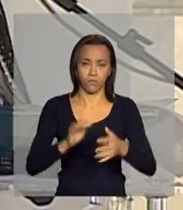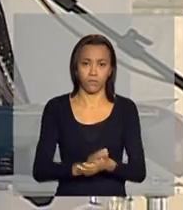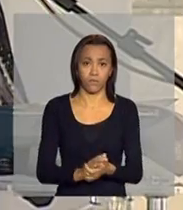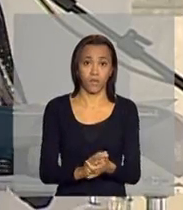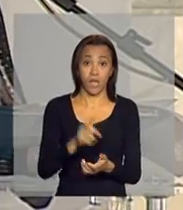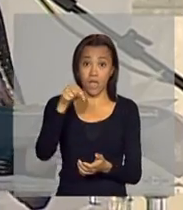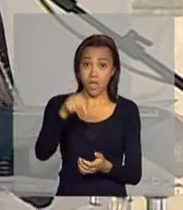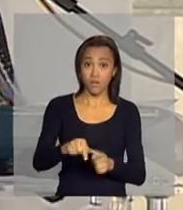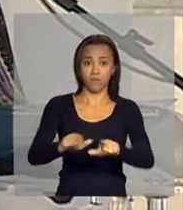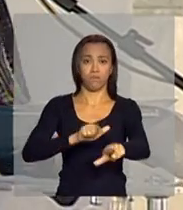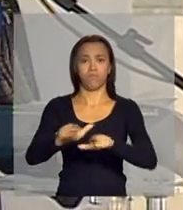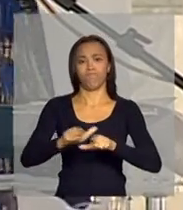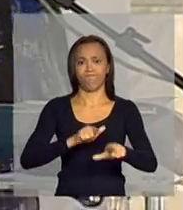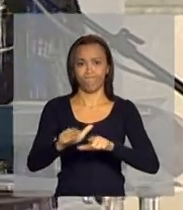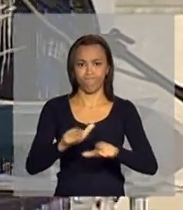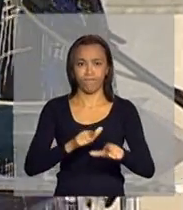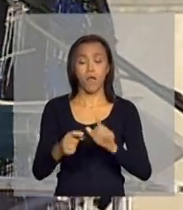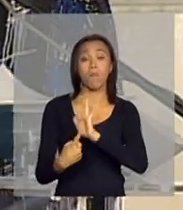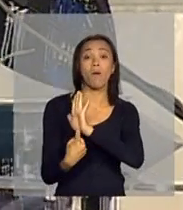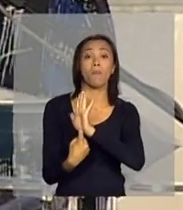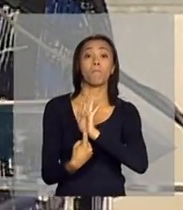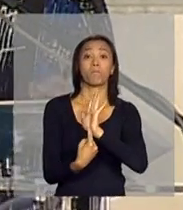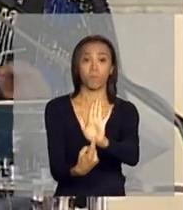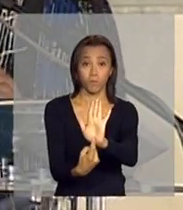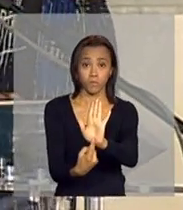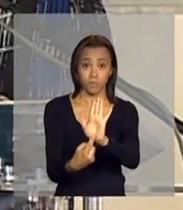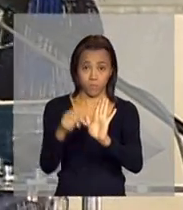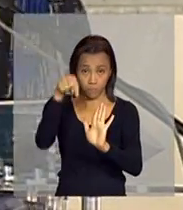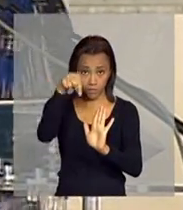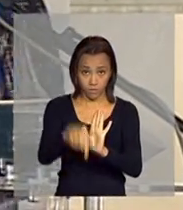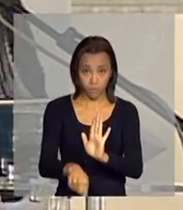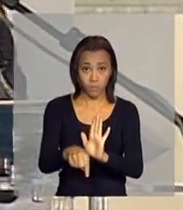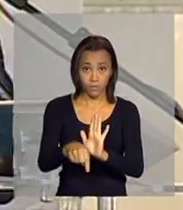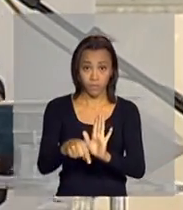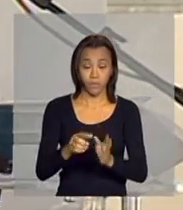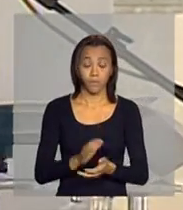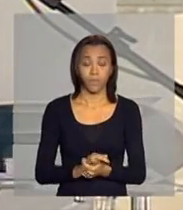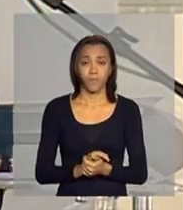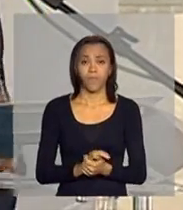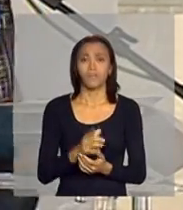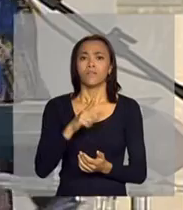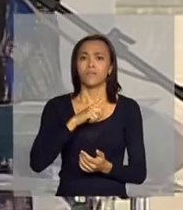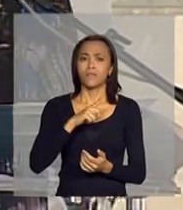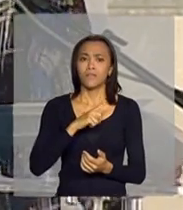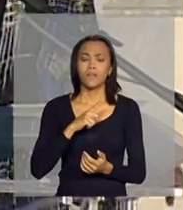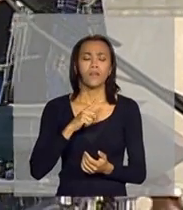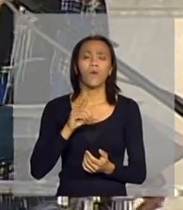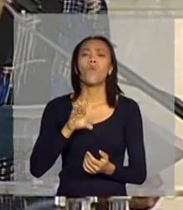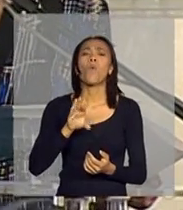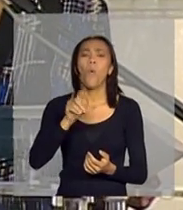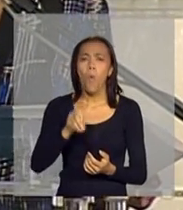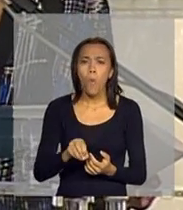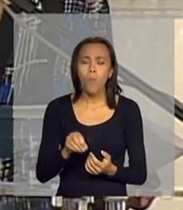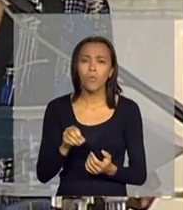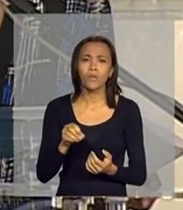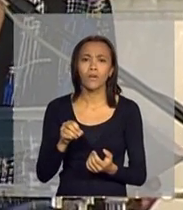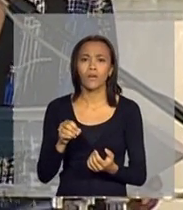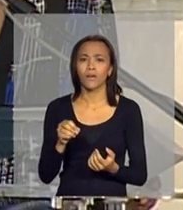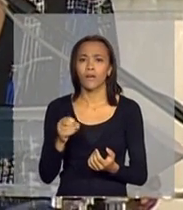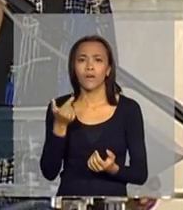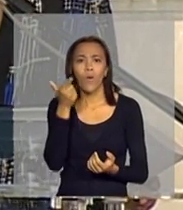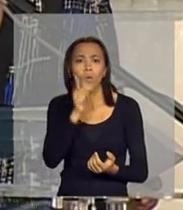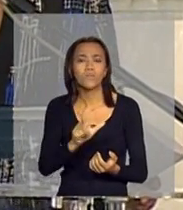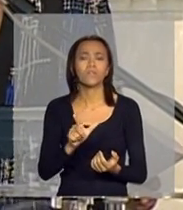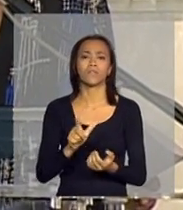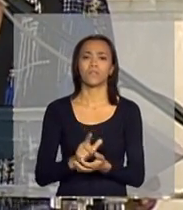esta receita, ela ajuda a evidenciar que aqui está uma das explicações para